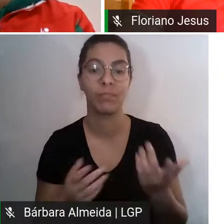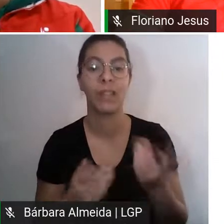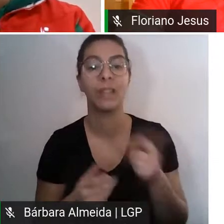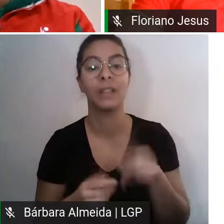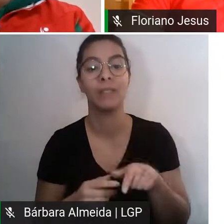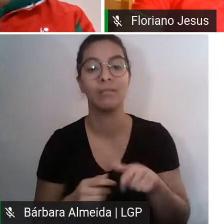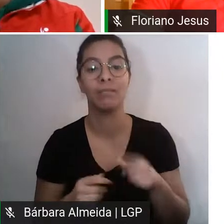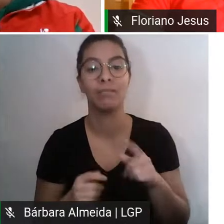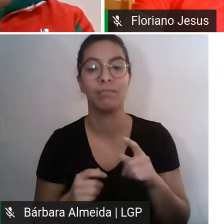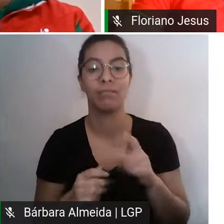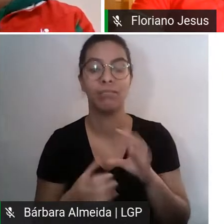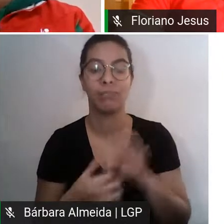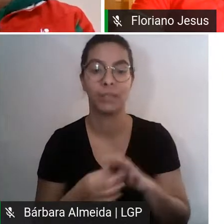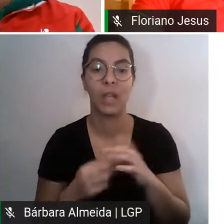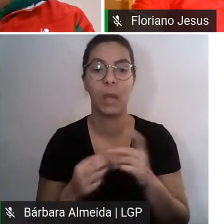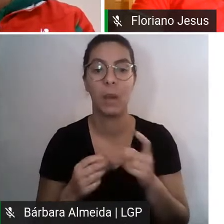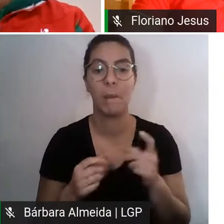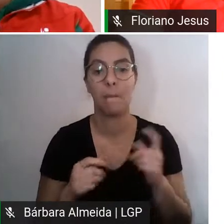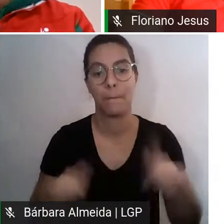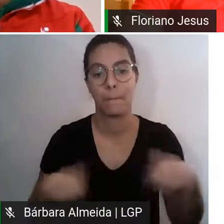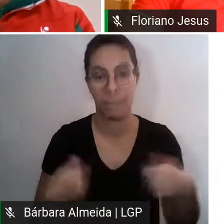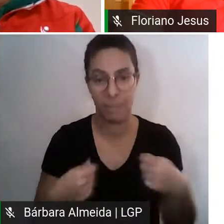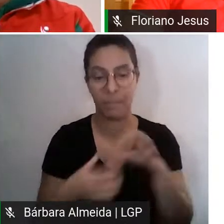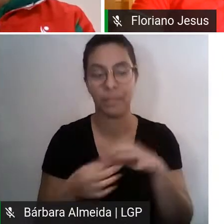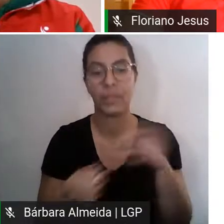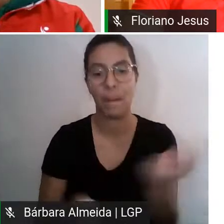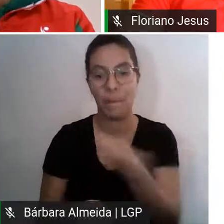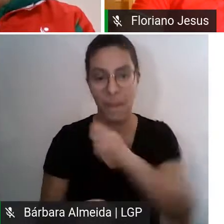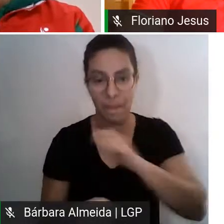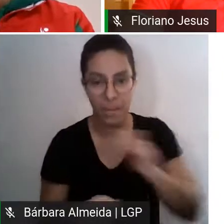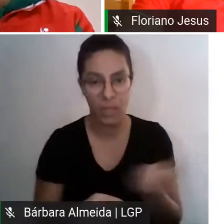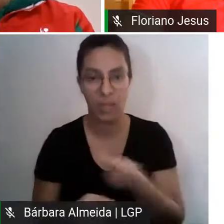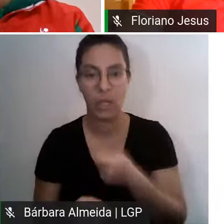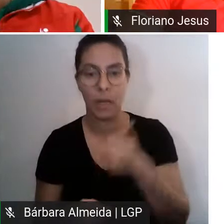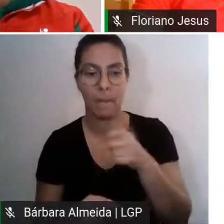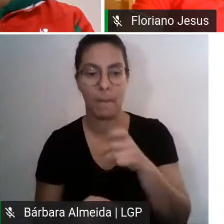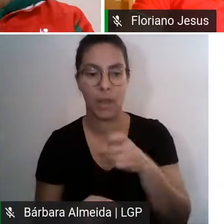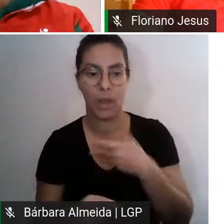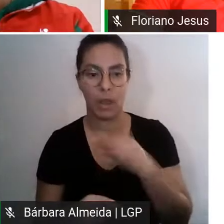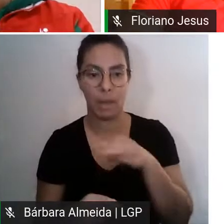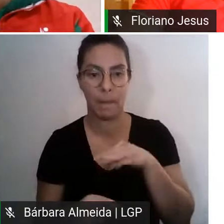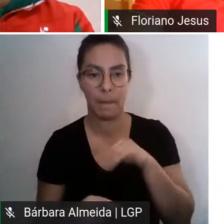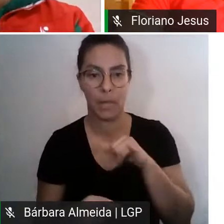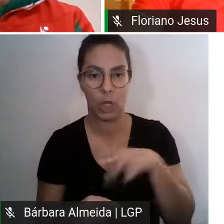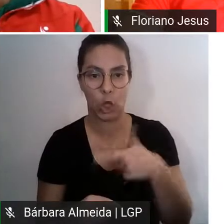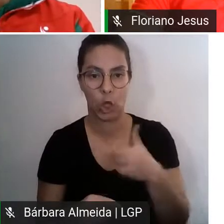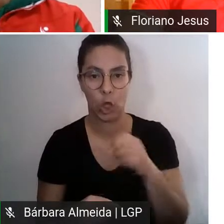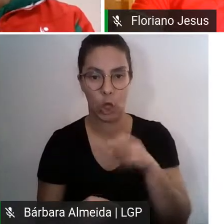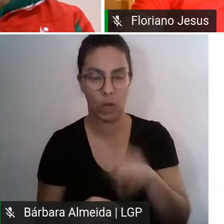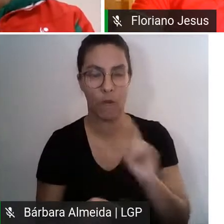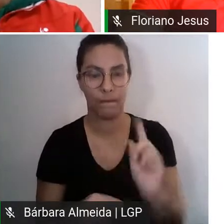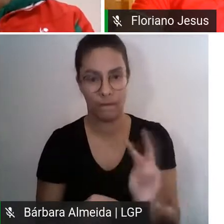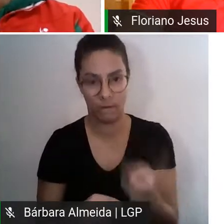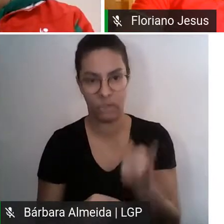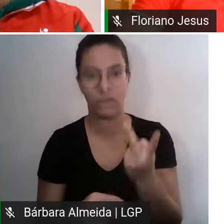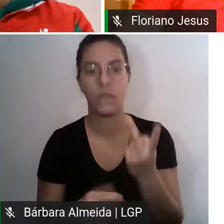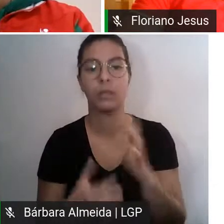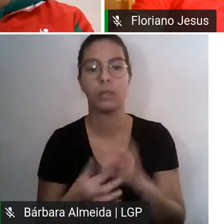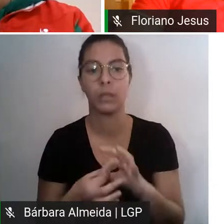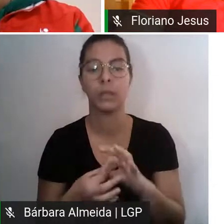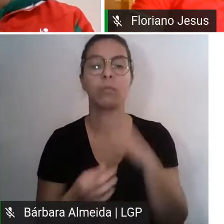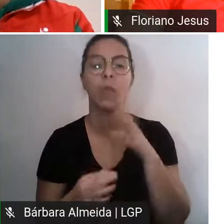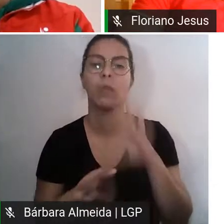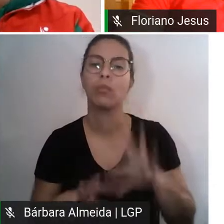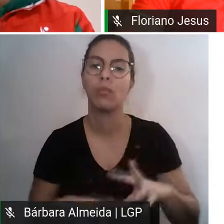atletas no programa de preparação paralímpica, o Diogo Daniel e a Beatriz Monteiro. Mas o desenvolvimento desta